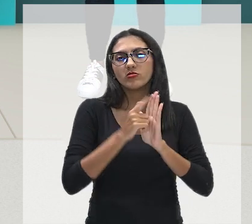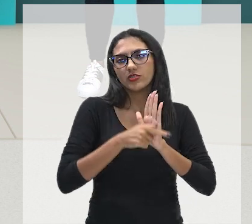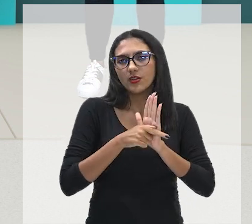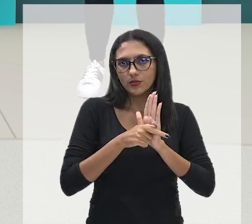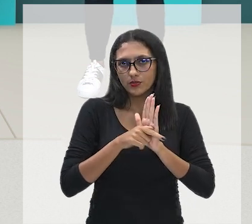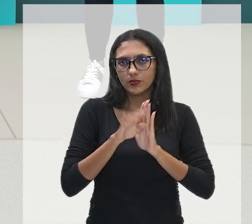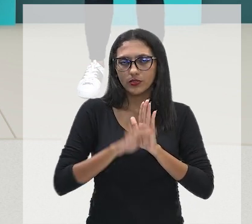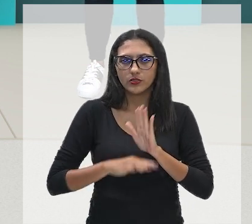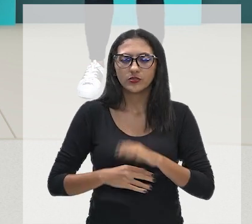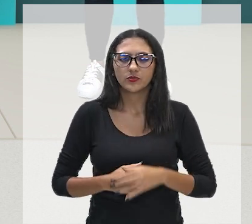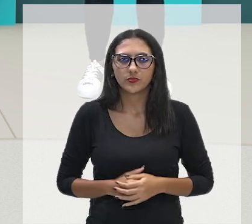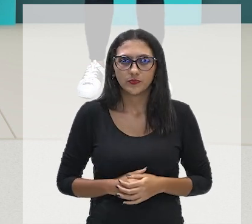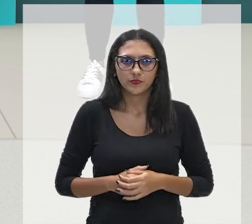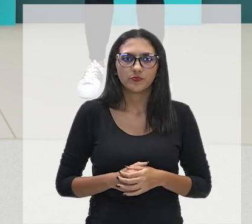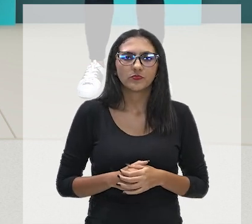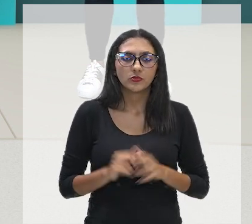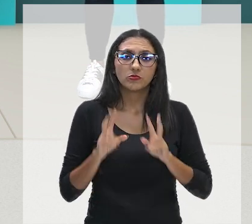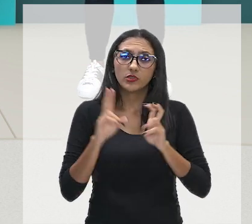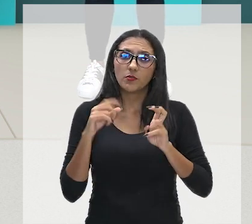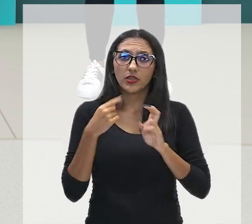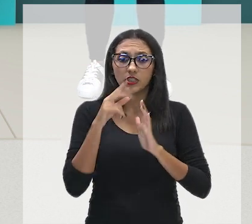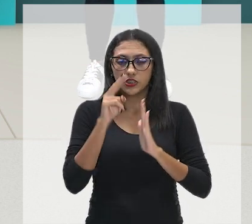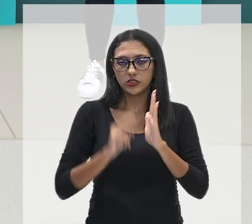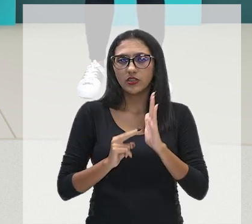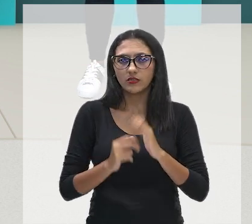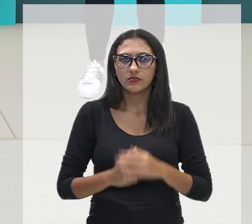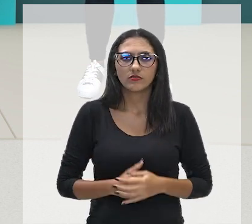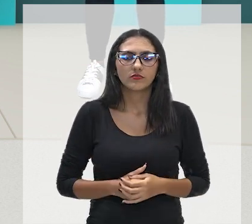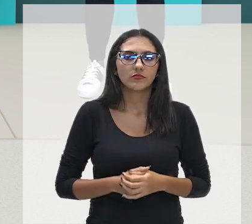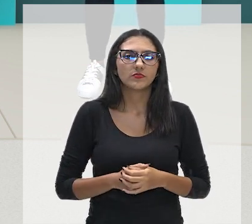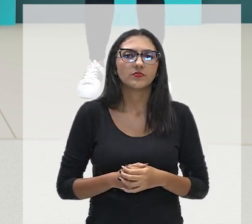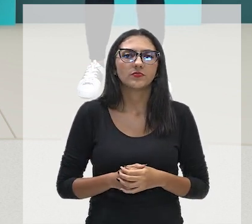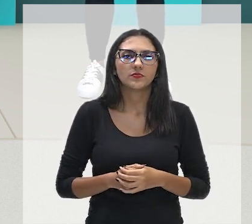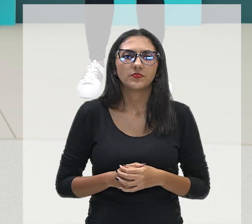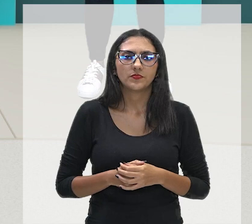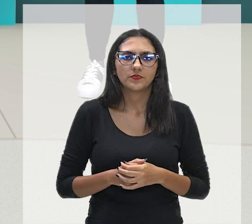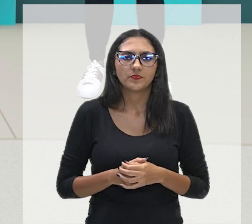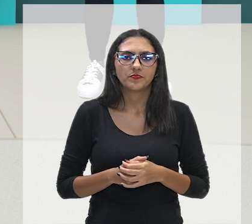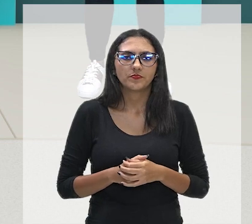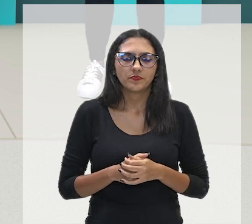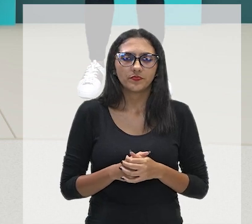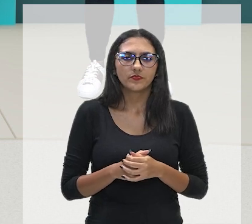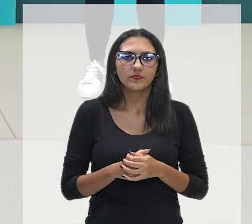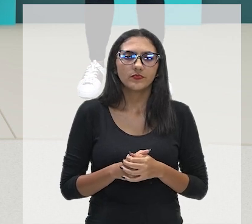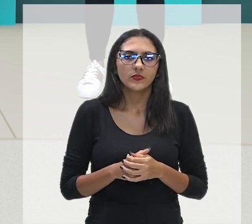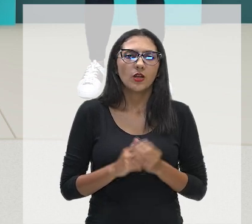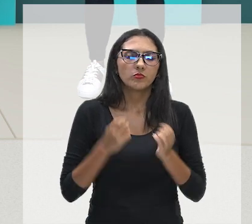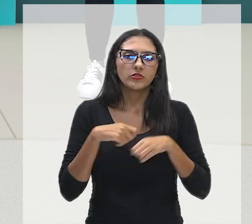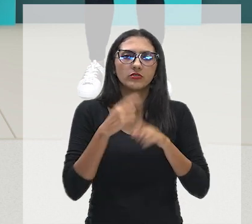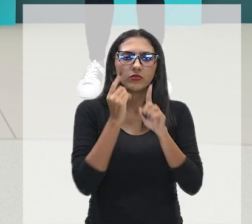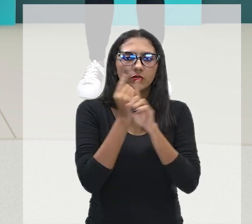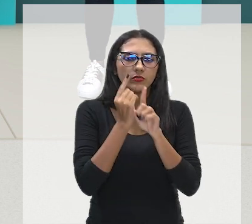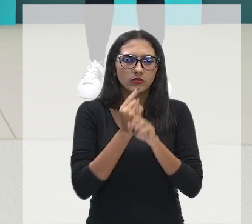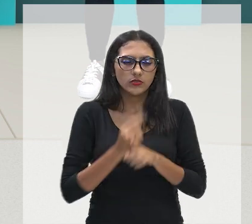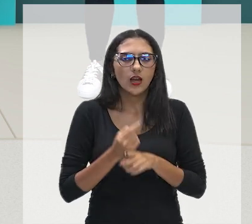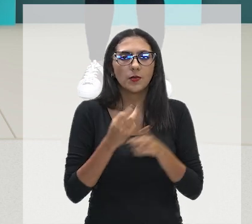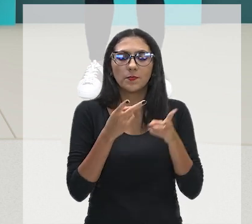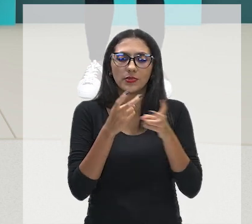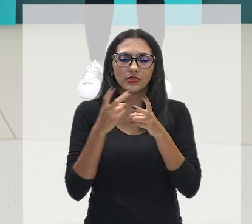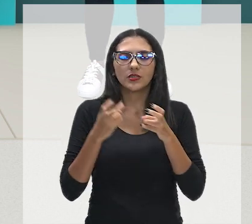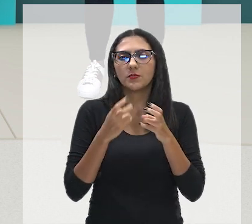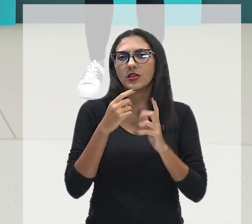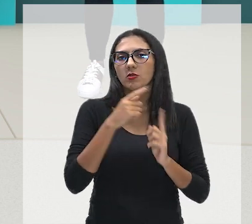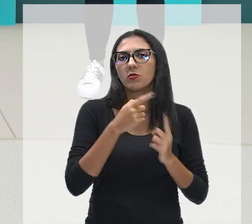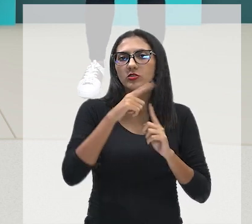daquilo que eu estou lendo, né? Essas perguntas ajudam a identificar o tipo do texto e nos